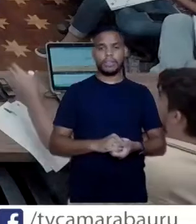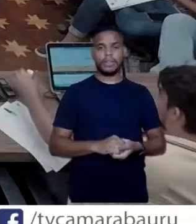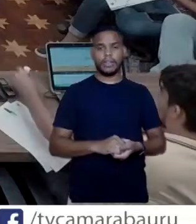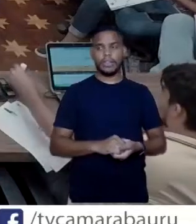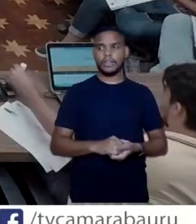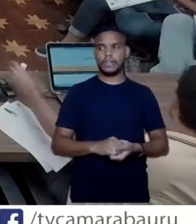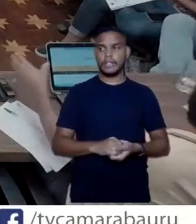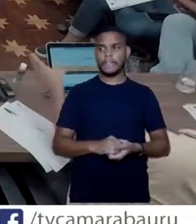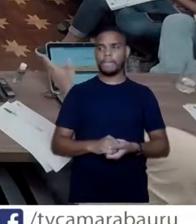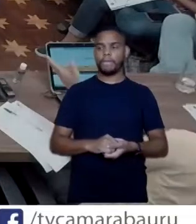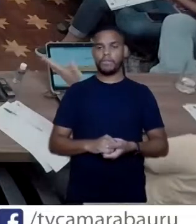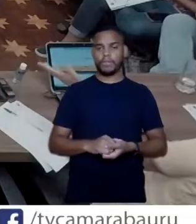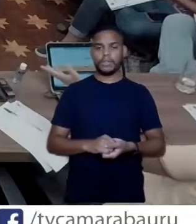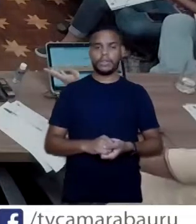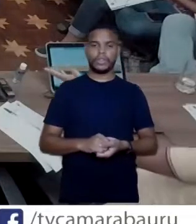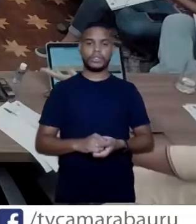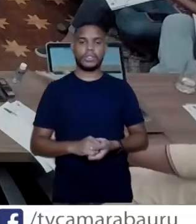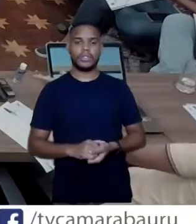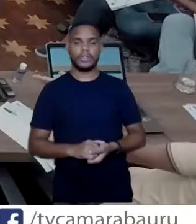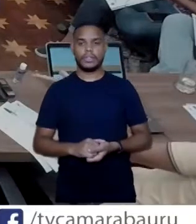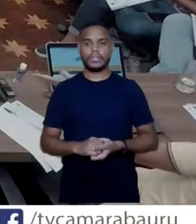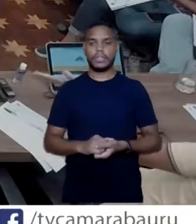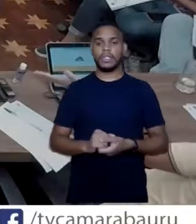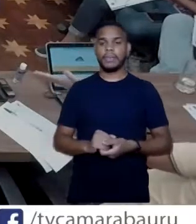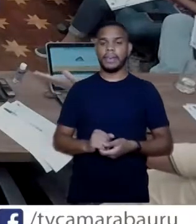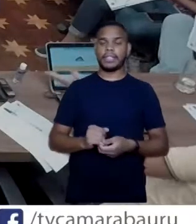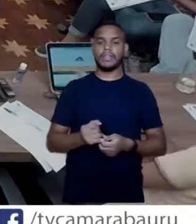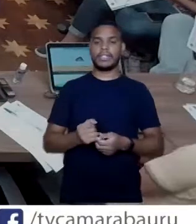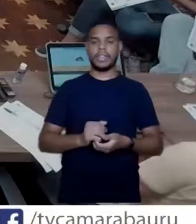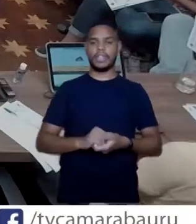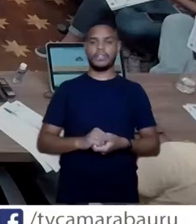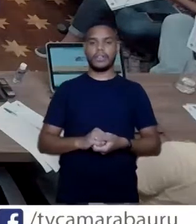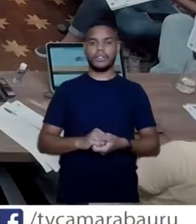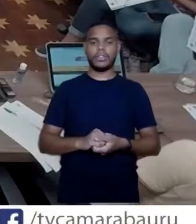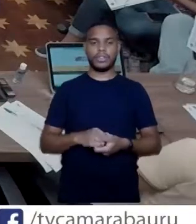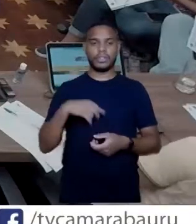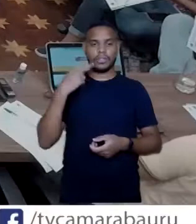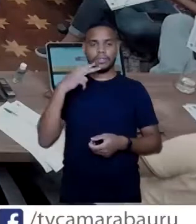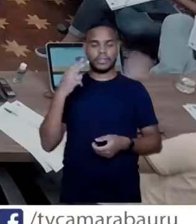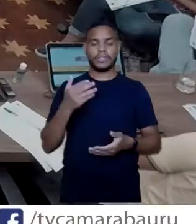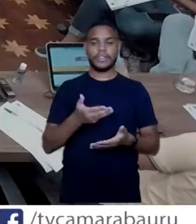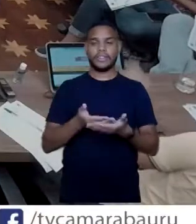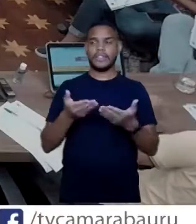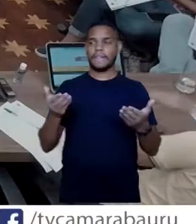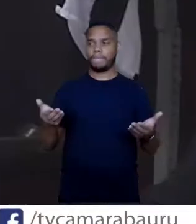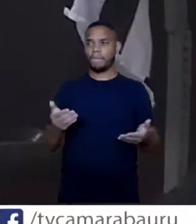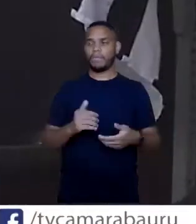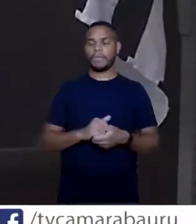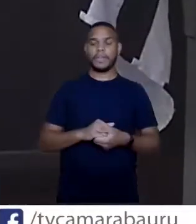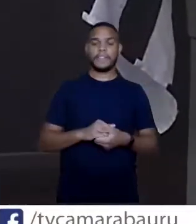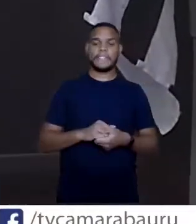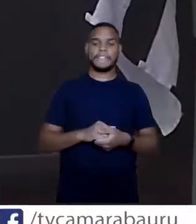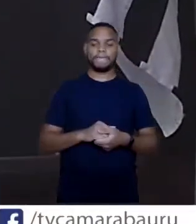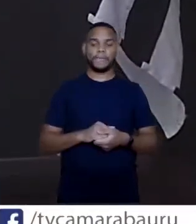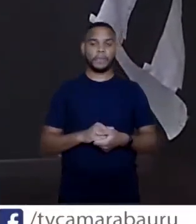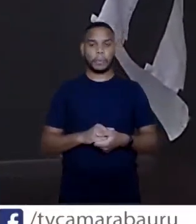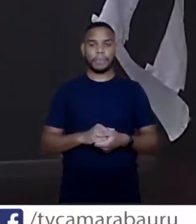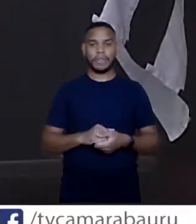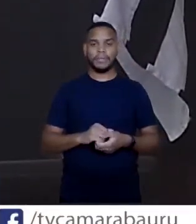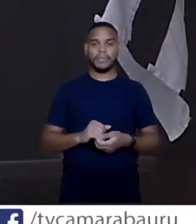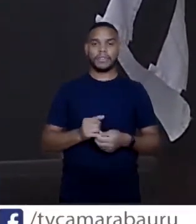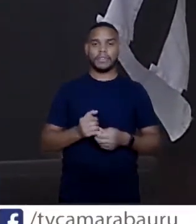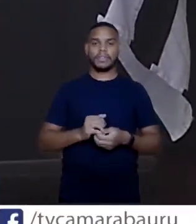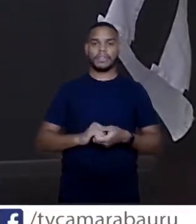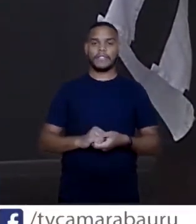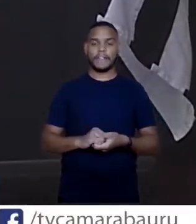a sua presidente vereadores e vereadoras galeria ouvintes das rádios telespectadores as tvs eu não